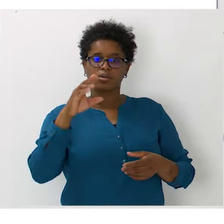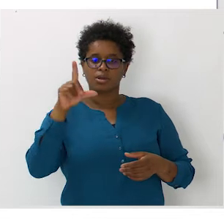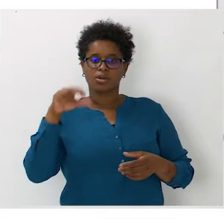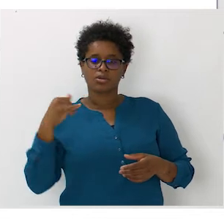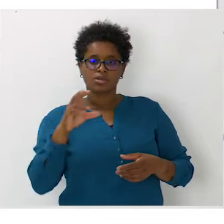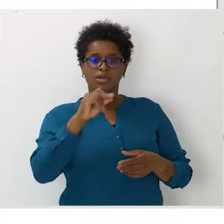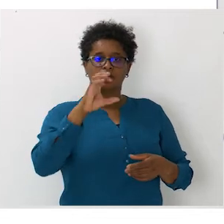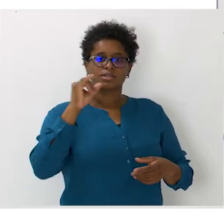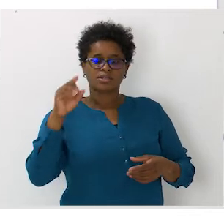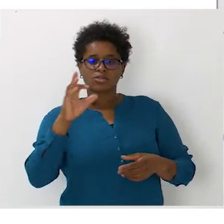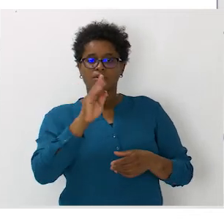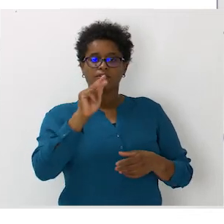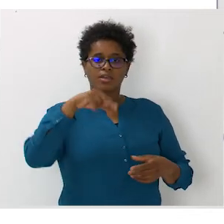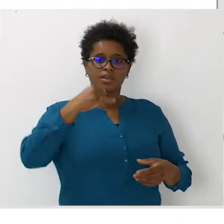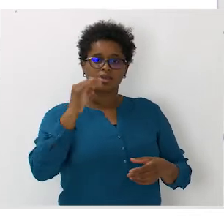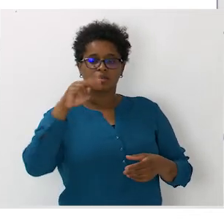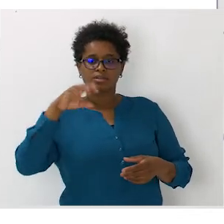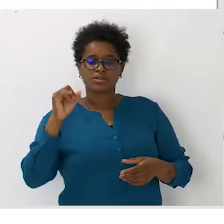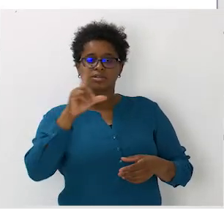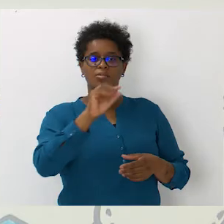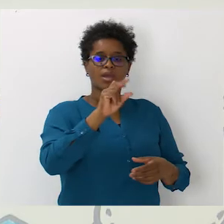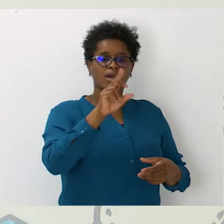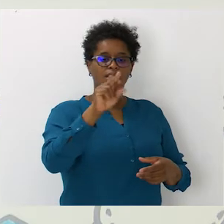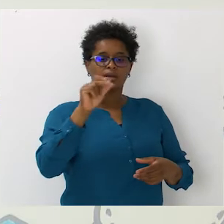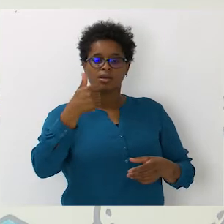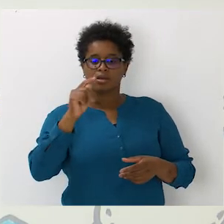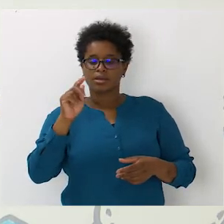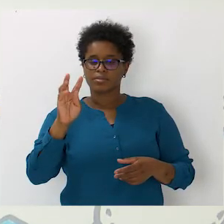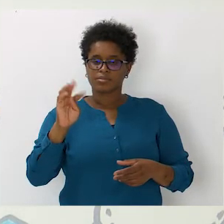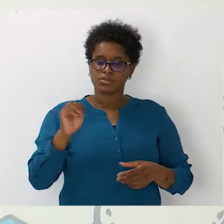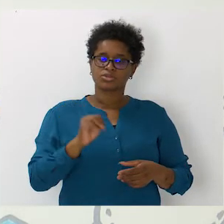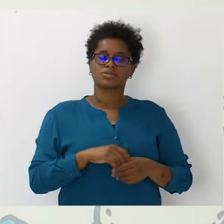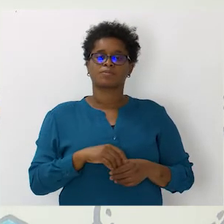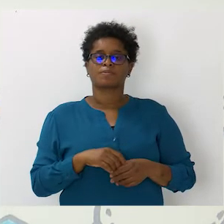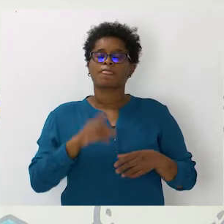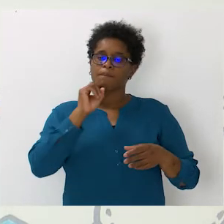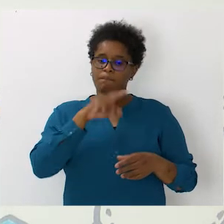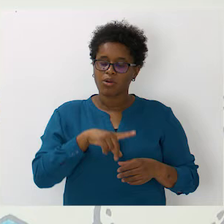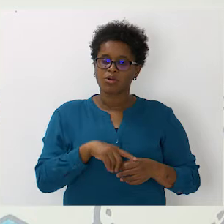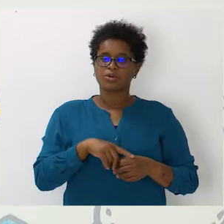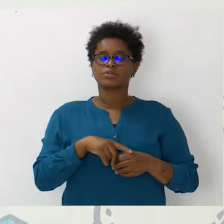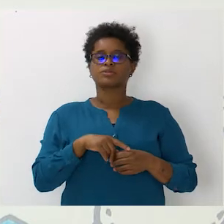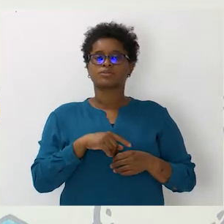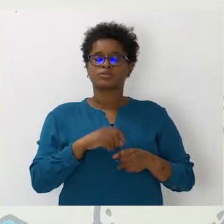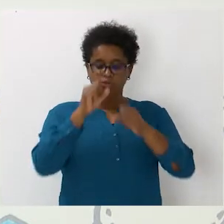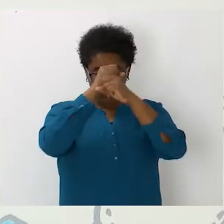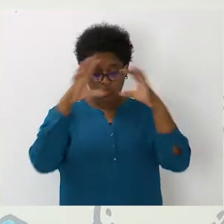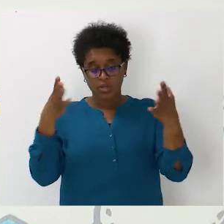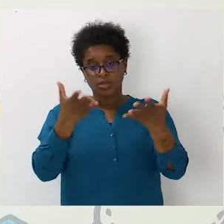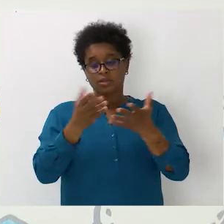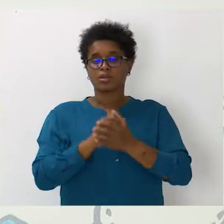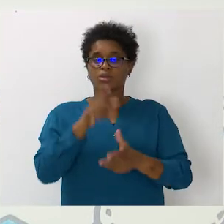assírios, fenícios e árabes. Portanto, podem concluir que